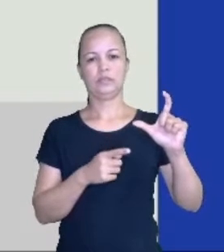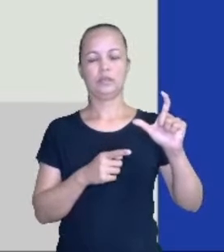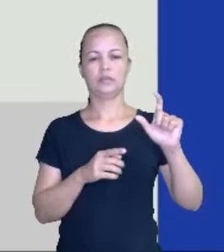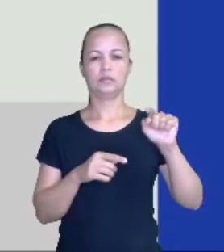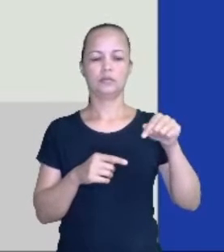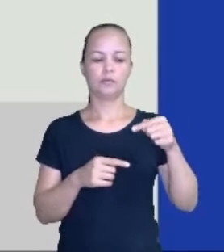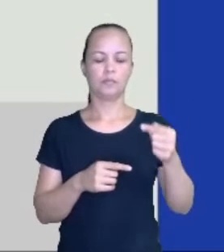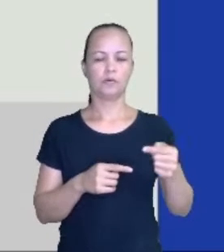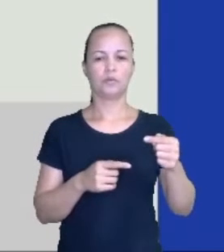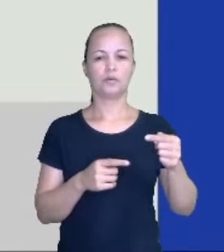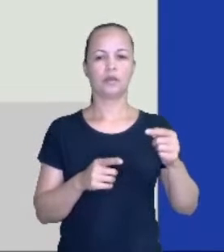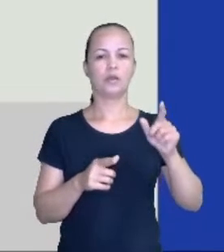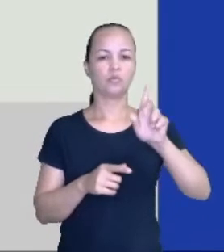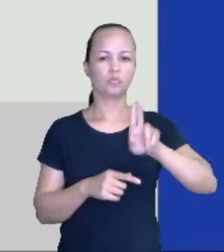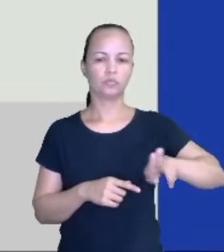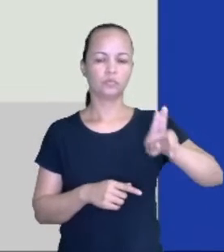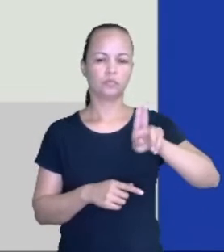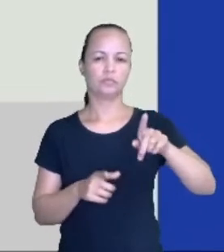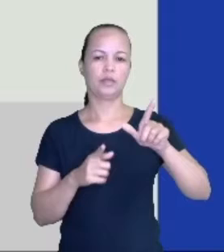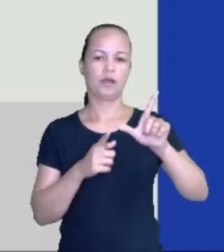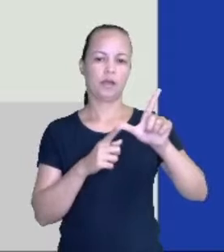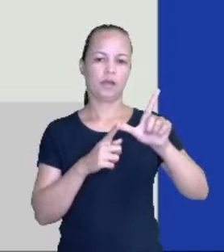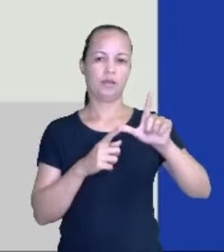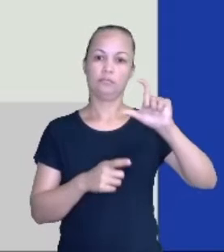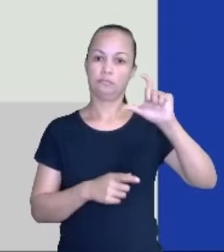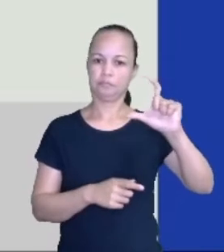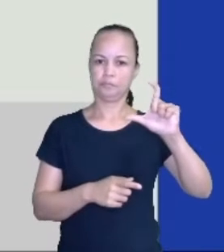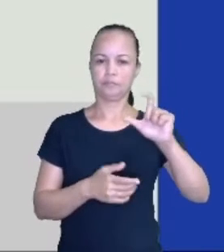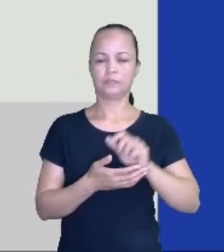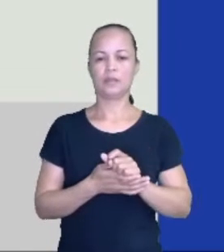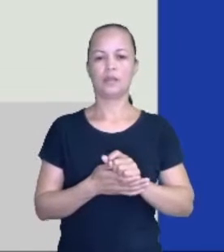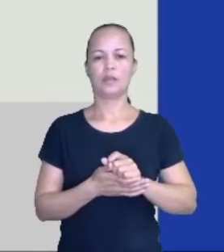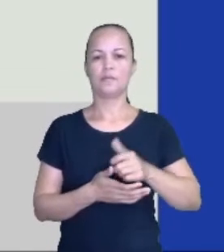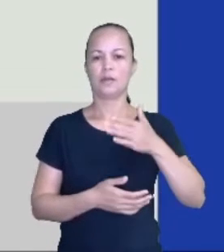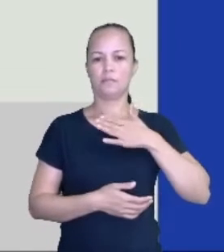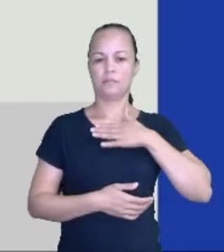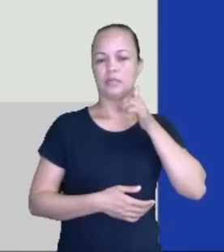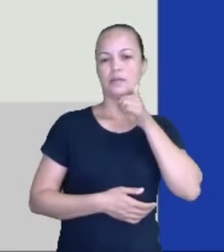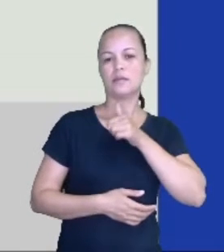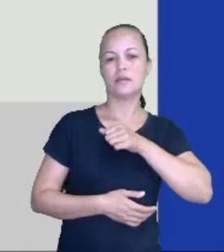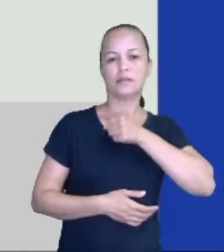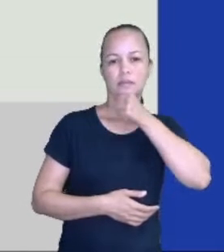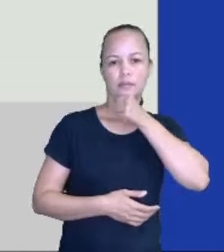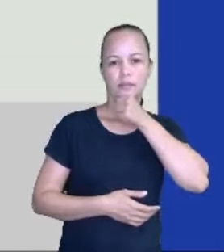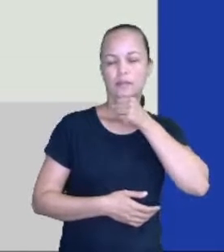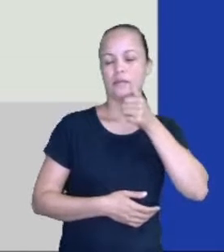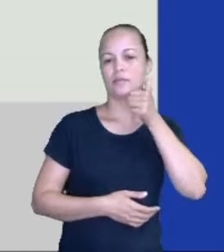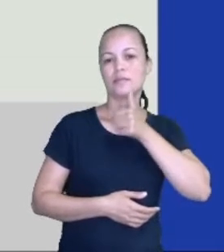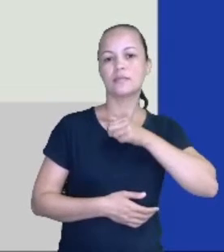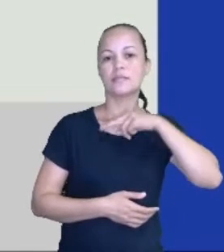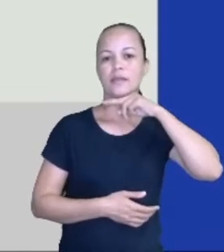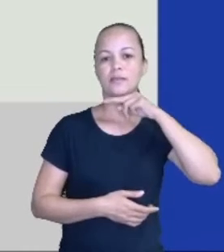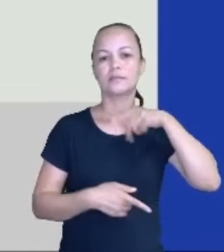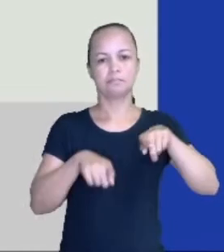da pontuação a gente usa a letra maiúscula. Para minha neta? Também não.